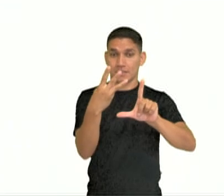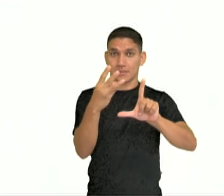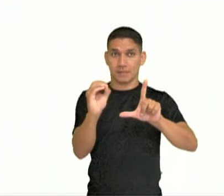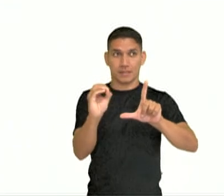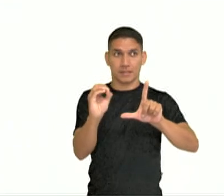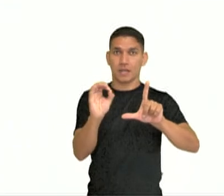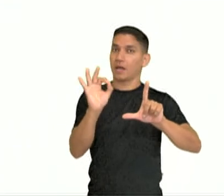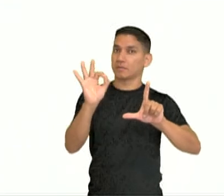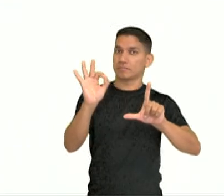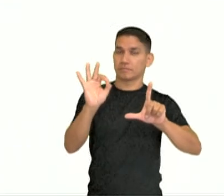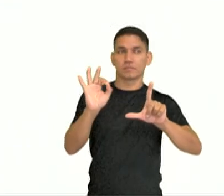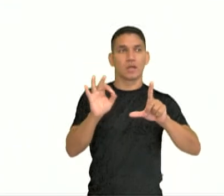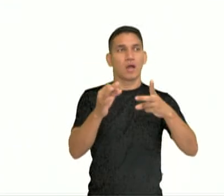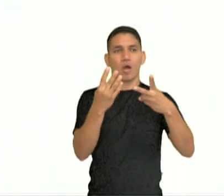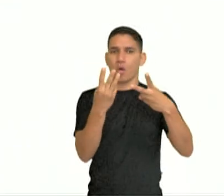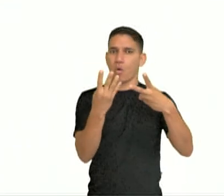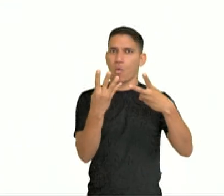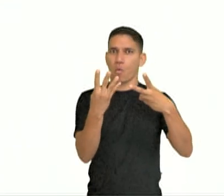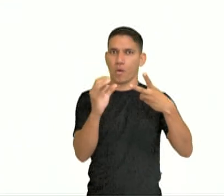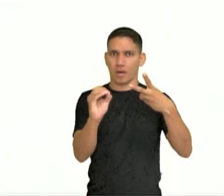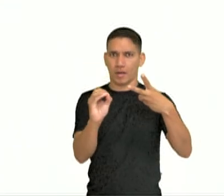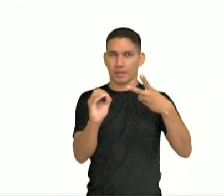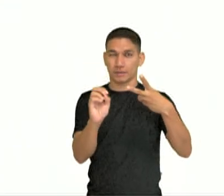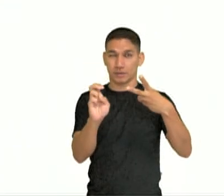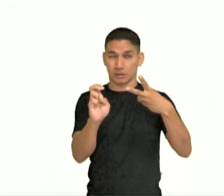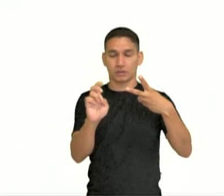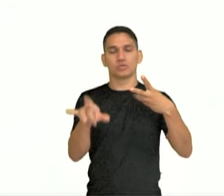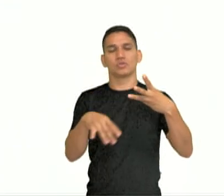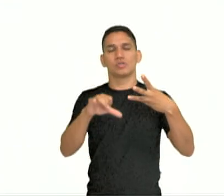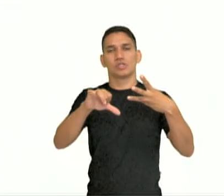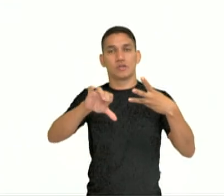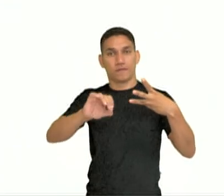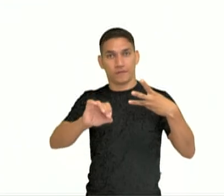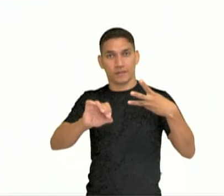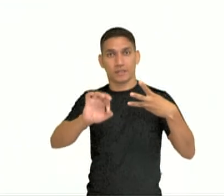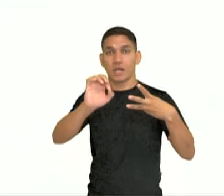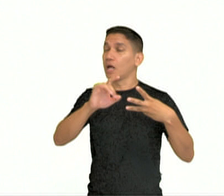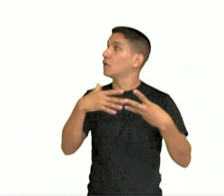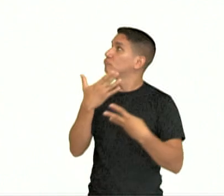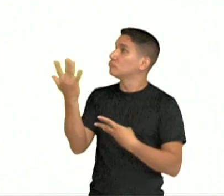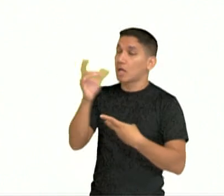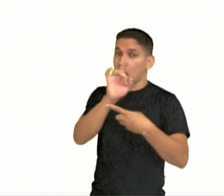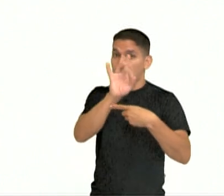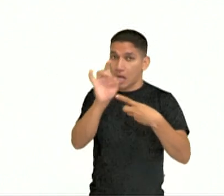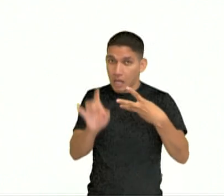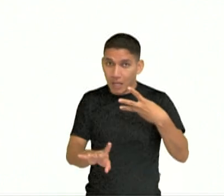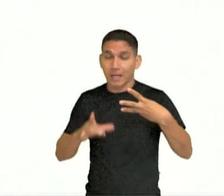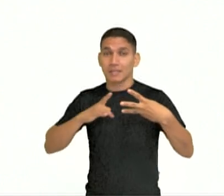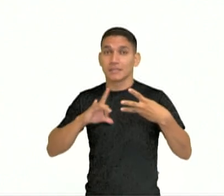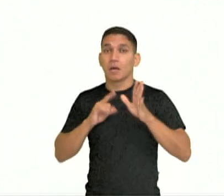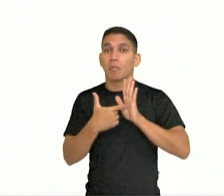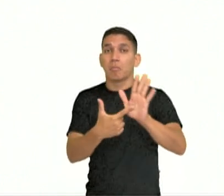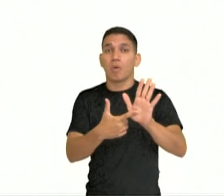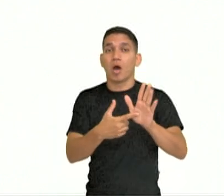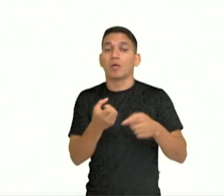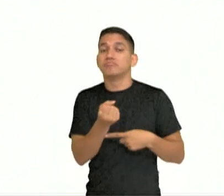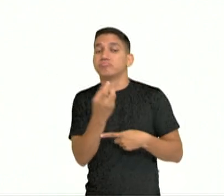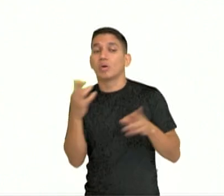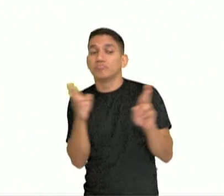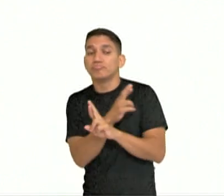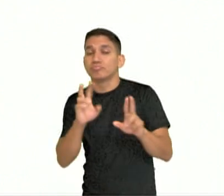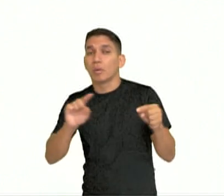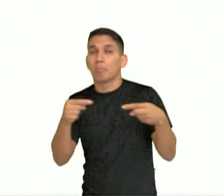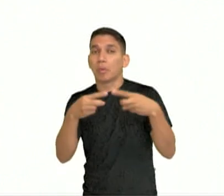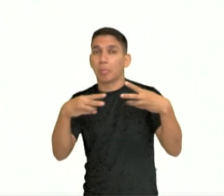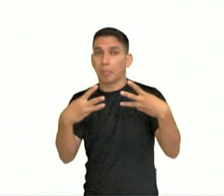nas suas relações de seno, cosseno e tangente. Então, deixo indicado para vocês os valores que são utilizados